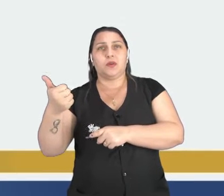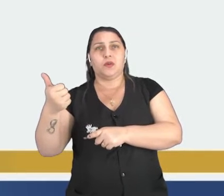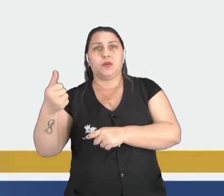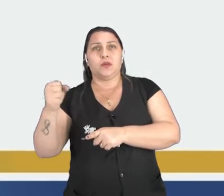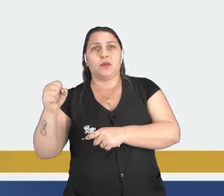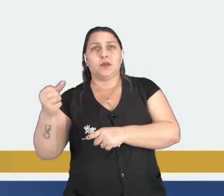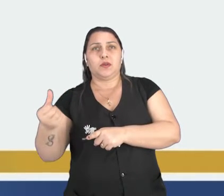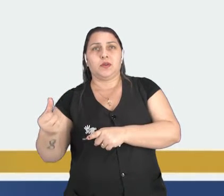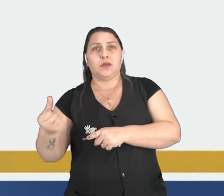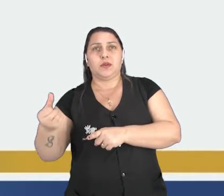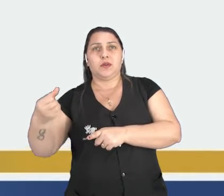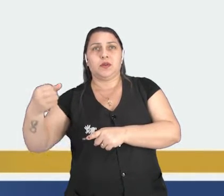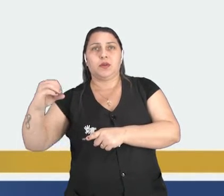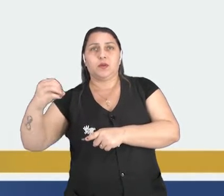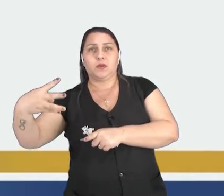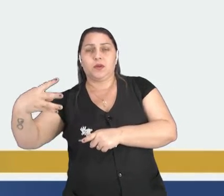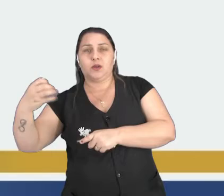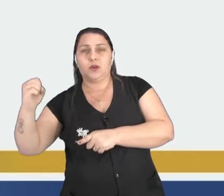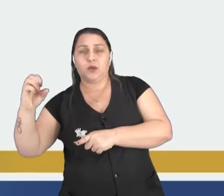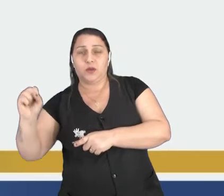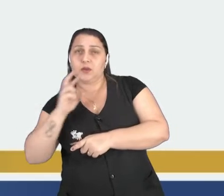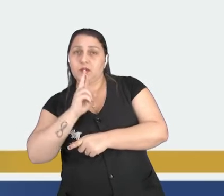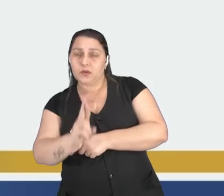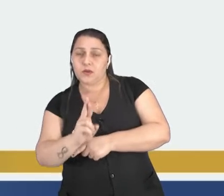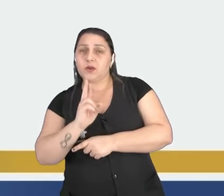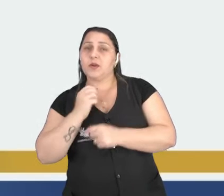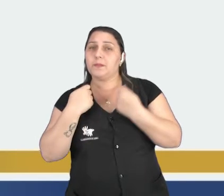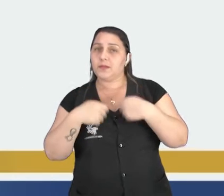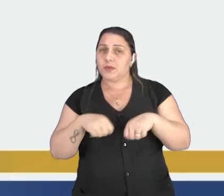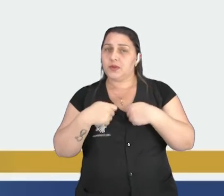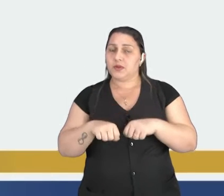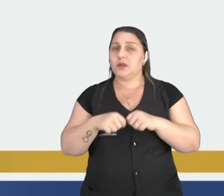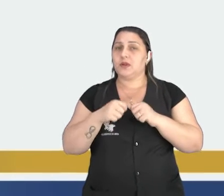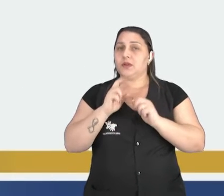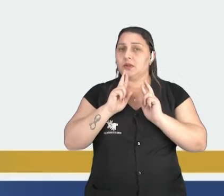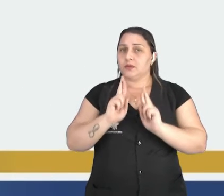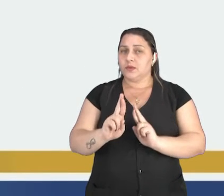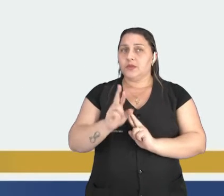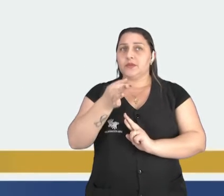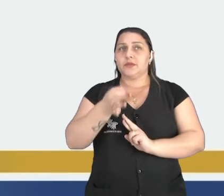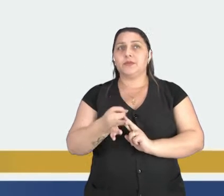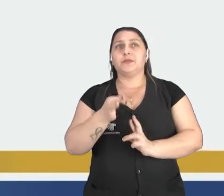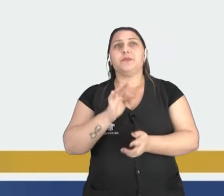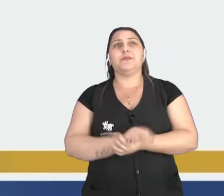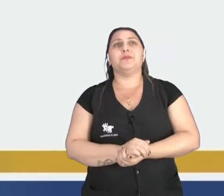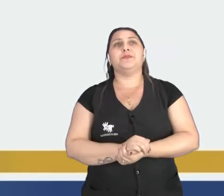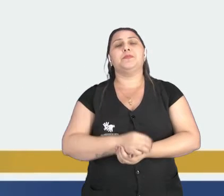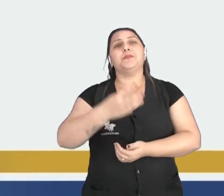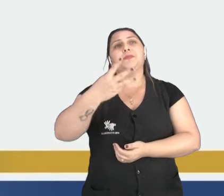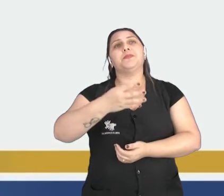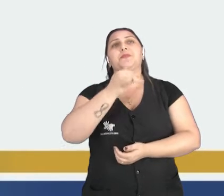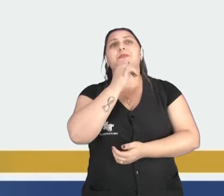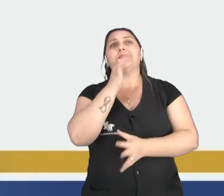1.860.480, ok? Isso aqui é o que vai responder o que a gente está precisando aí, certo?